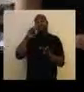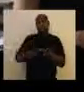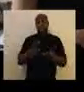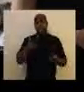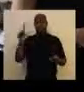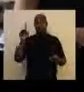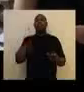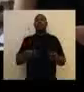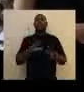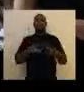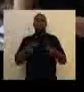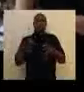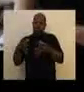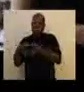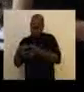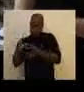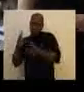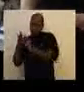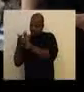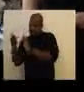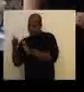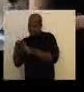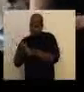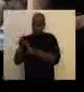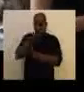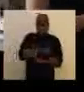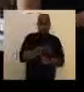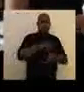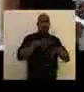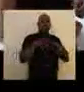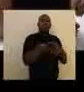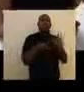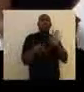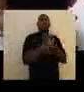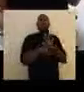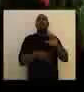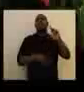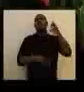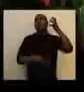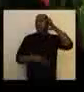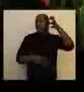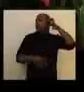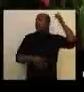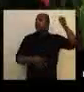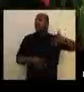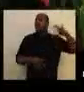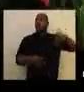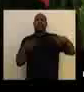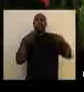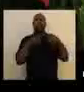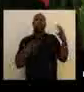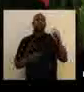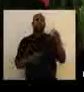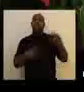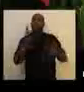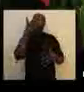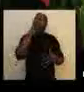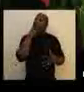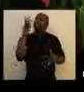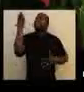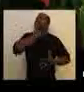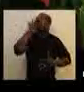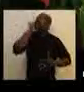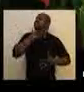que é um recurso utilizado para que pessoas cegas tenham acesso a informações, né? Então, por exemplo, se descreve